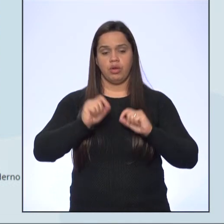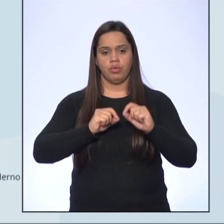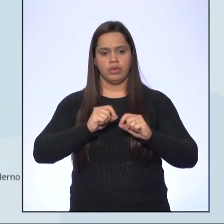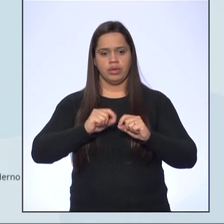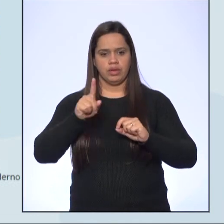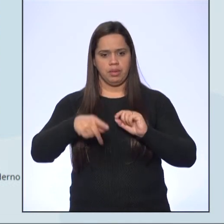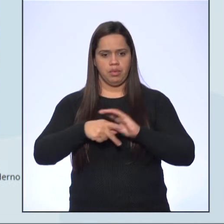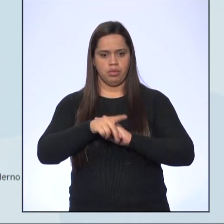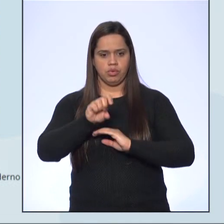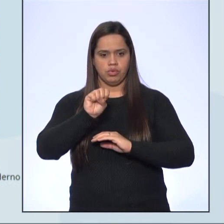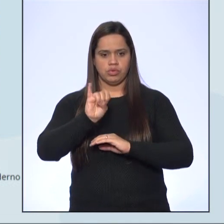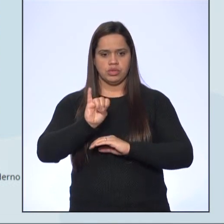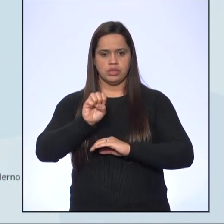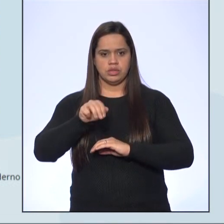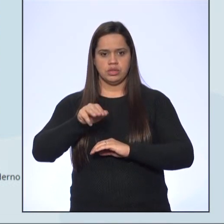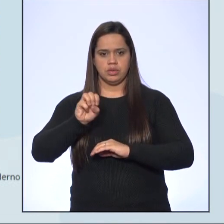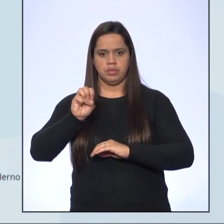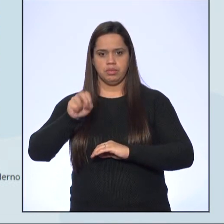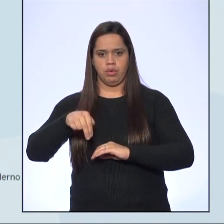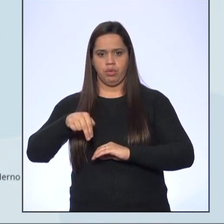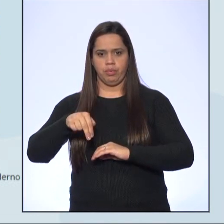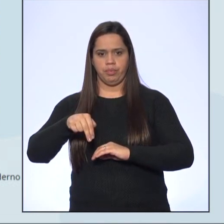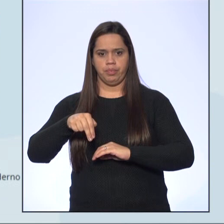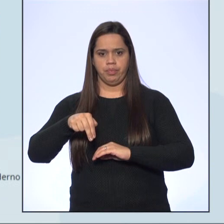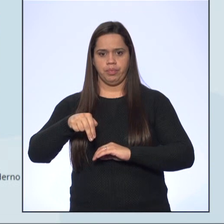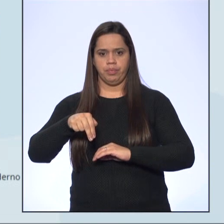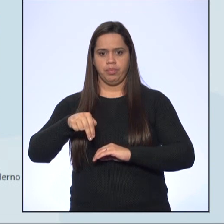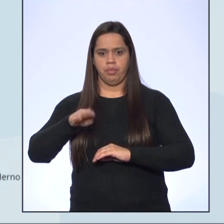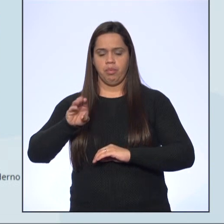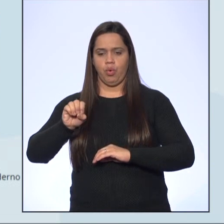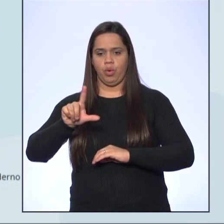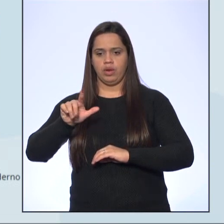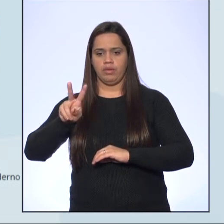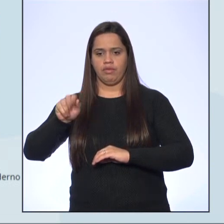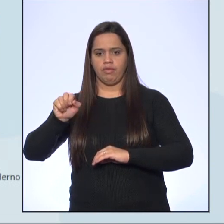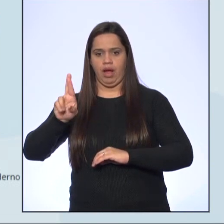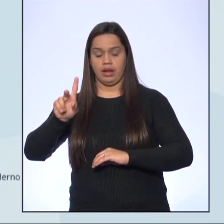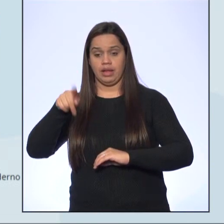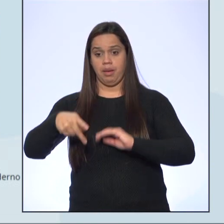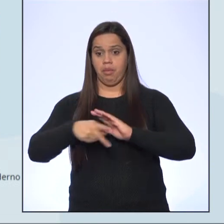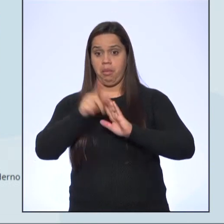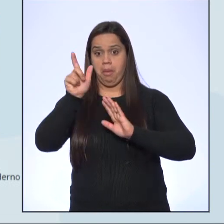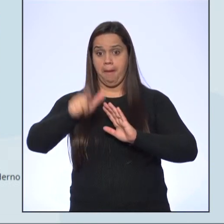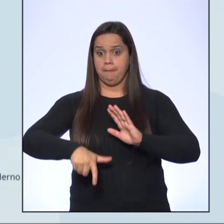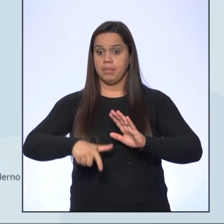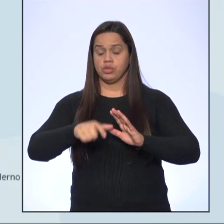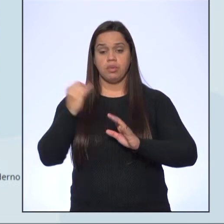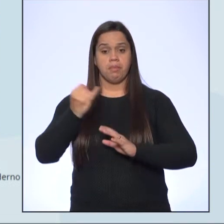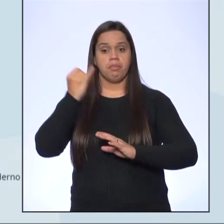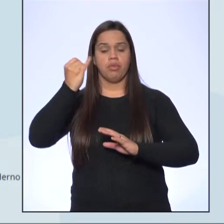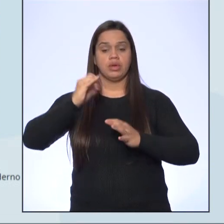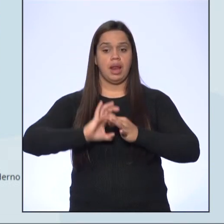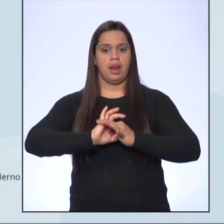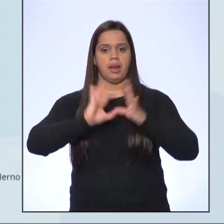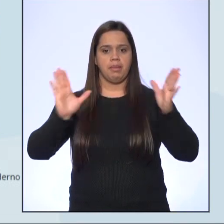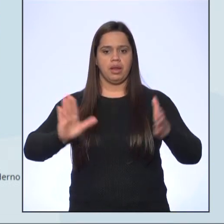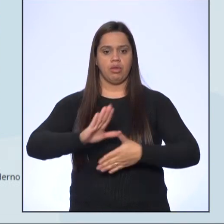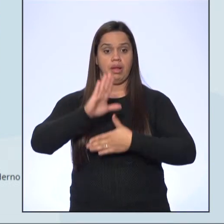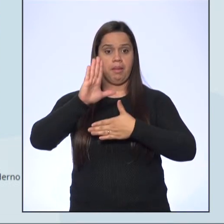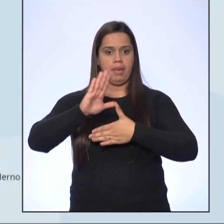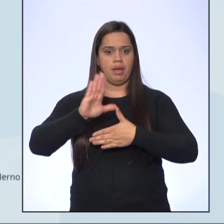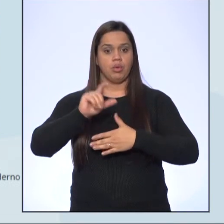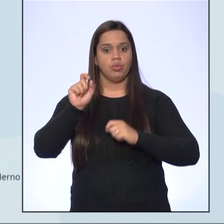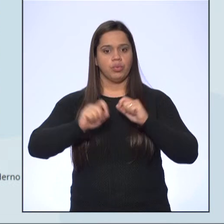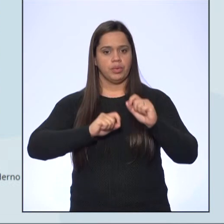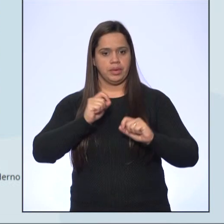é um daqueles líderes importantes, libertadores da América, que a gente falou no início da aula. Então, como falamos anteriormente, o Simão